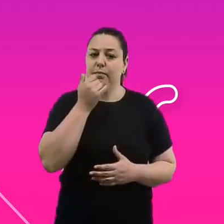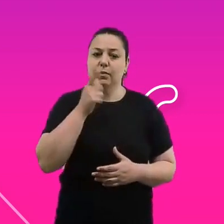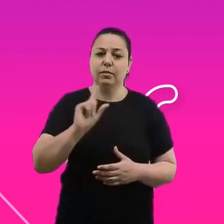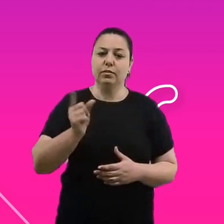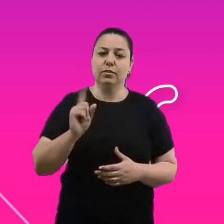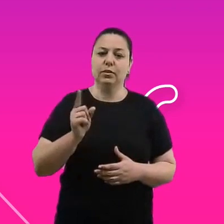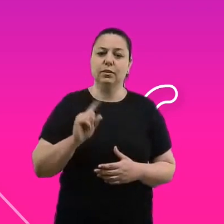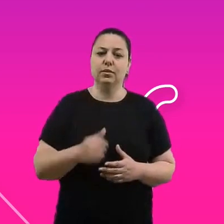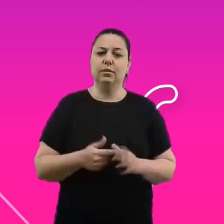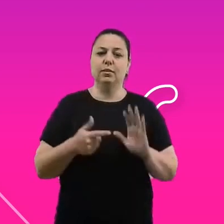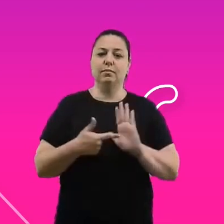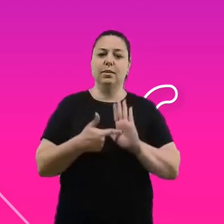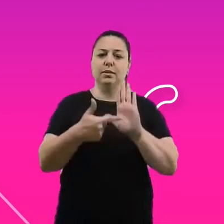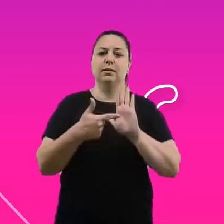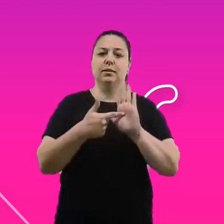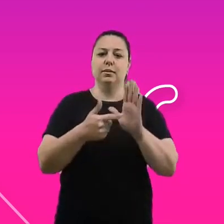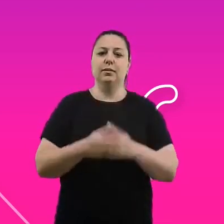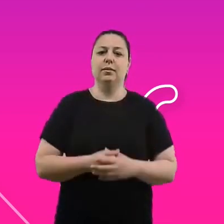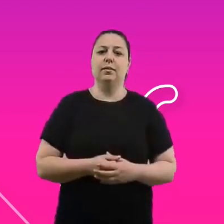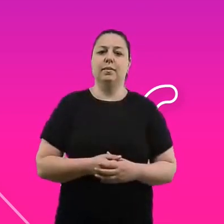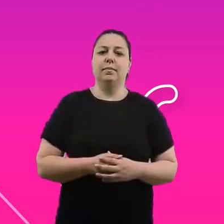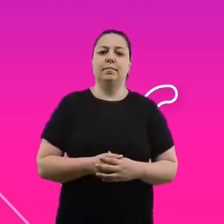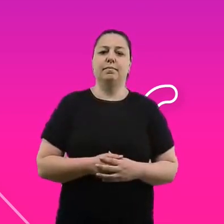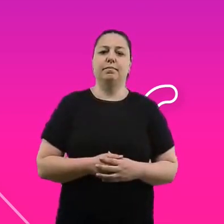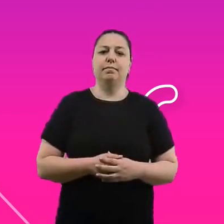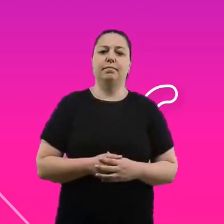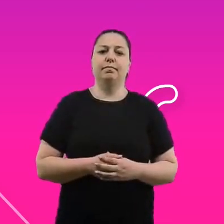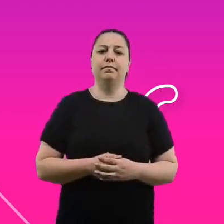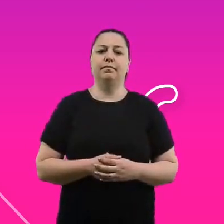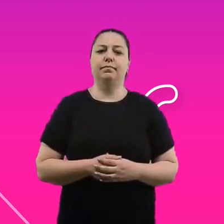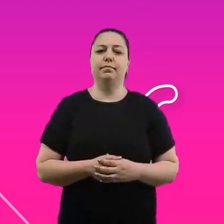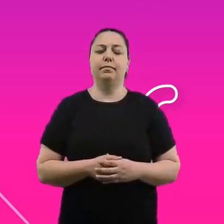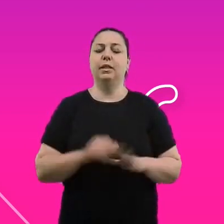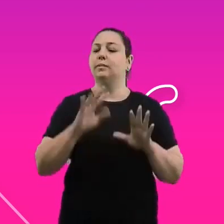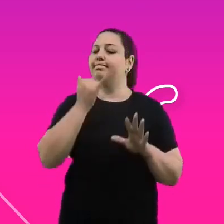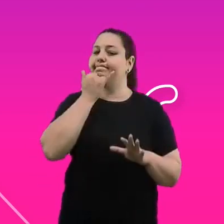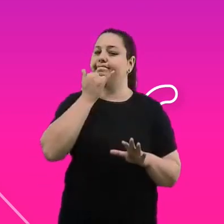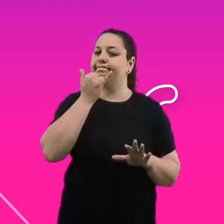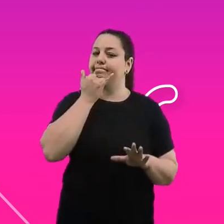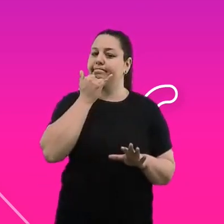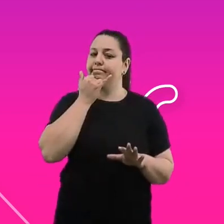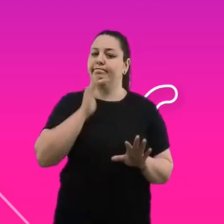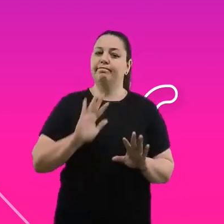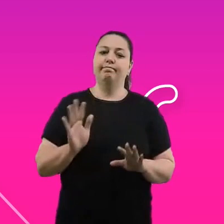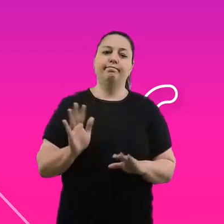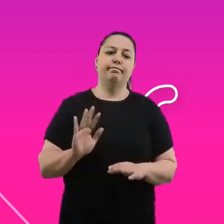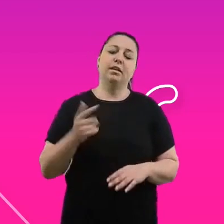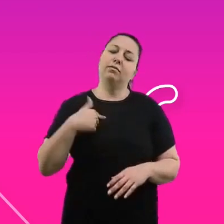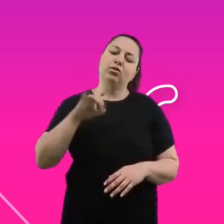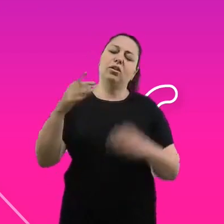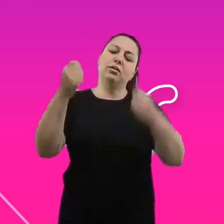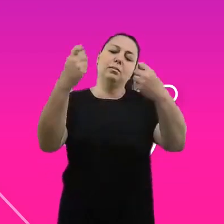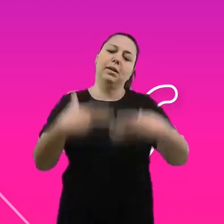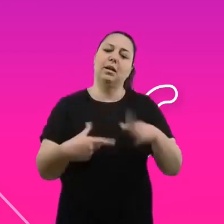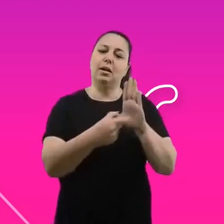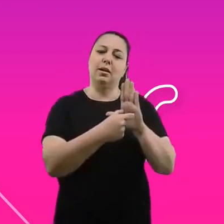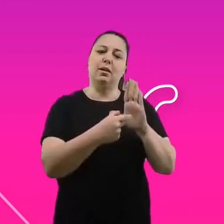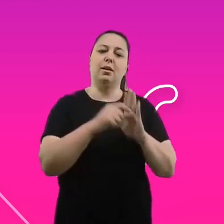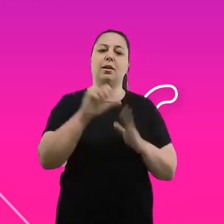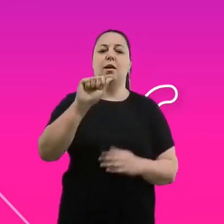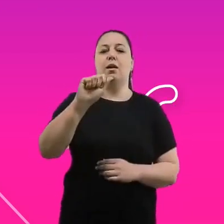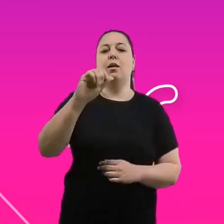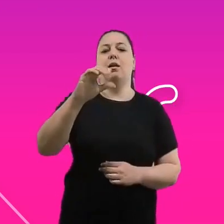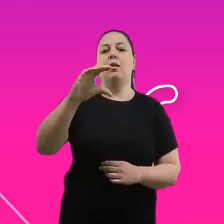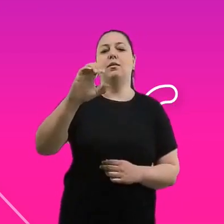a apresentação. Mas então eu vou falar um pouquinho do Acelera, o que que é o Acelera,